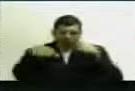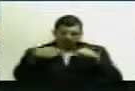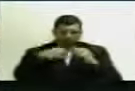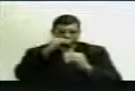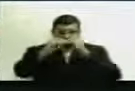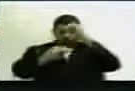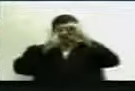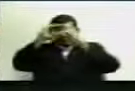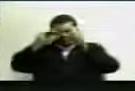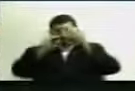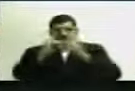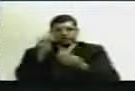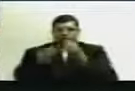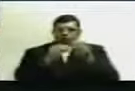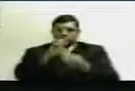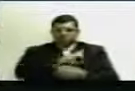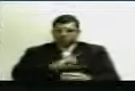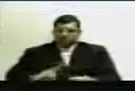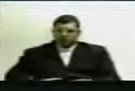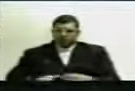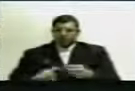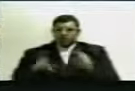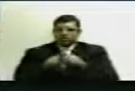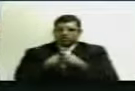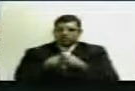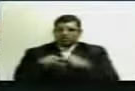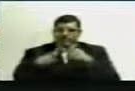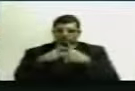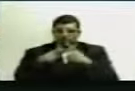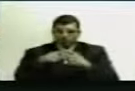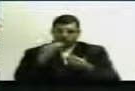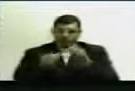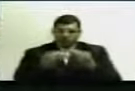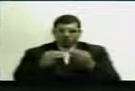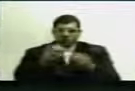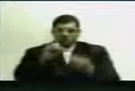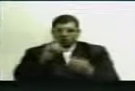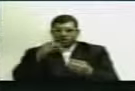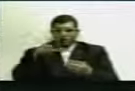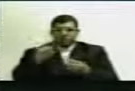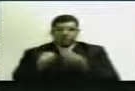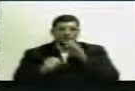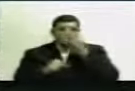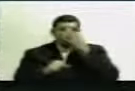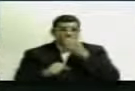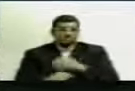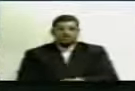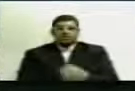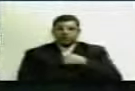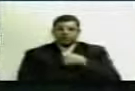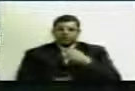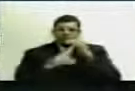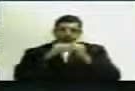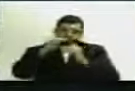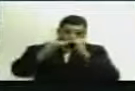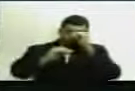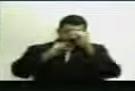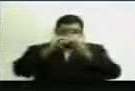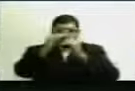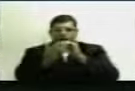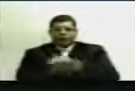e da construção com os deputados, tanto da situação como da oposição. Portanto, esse